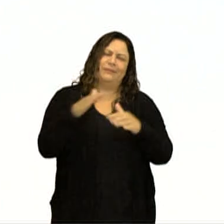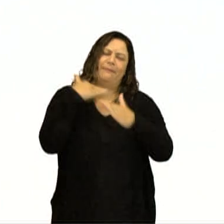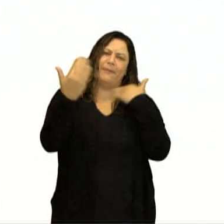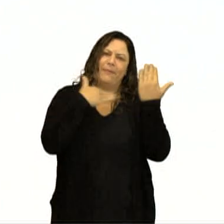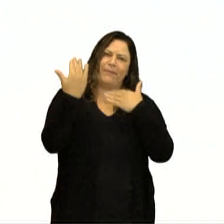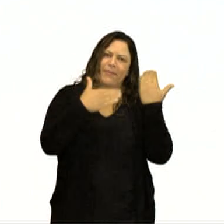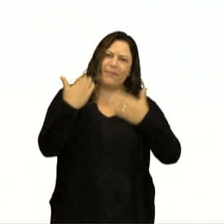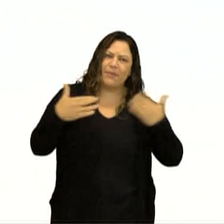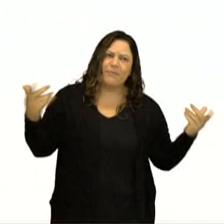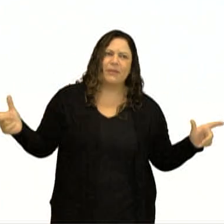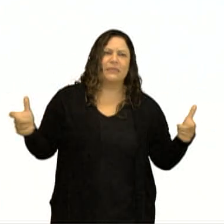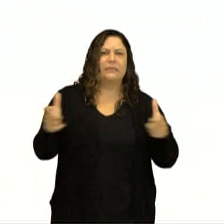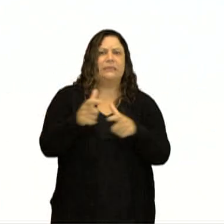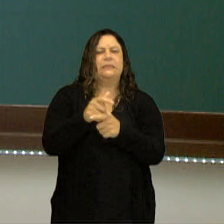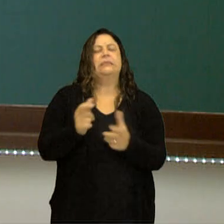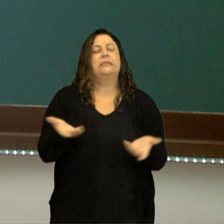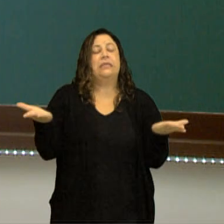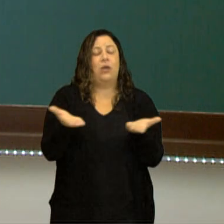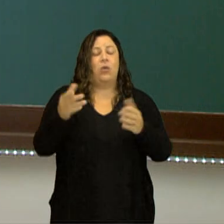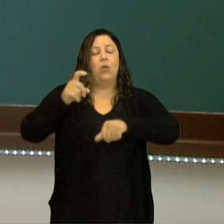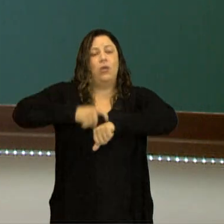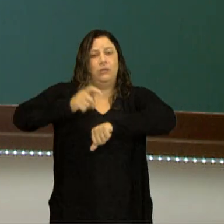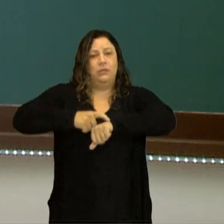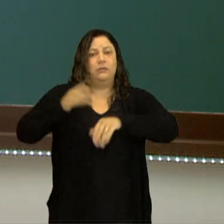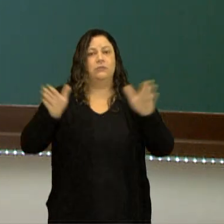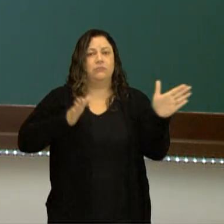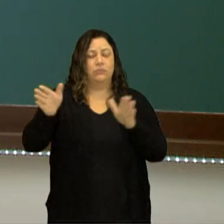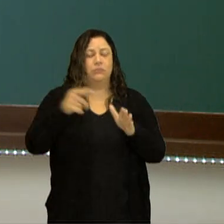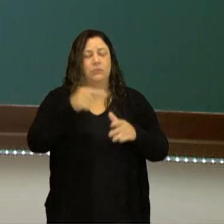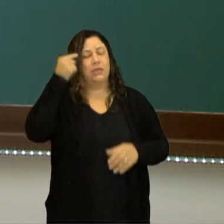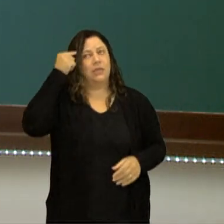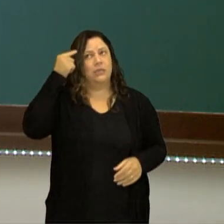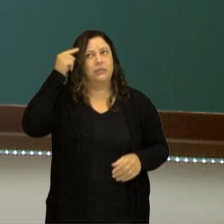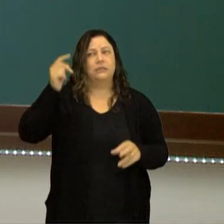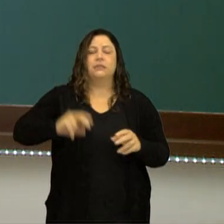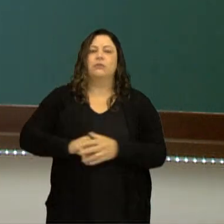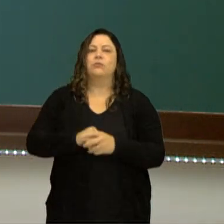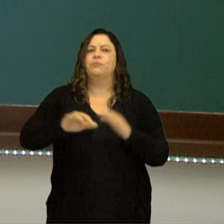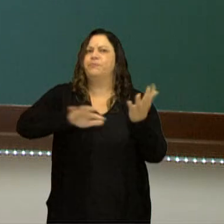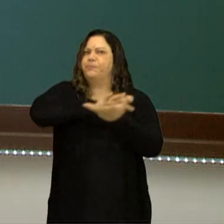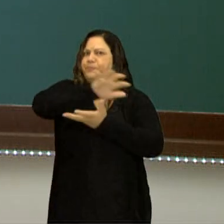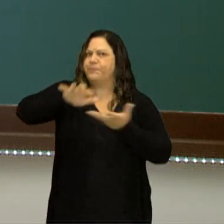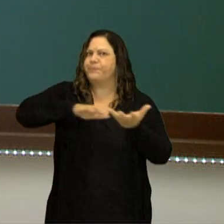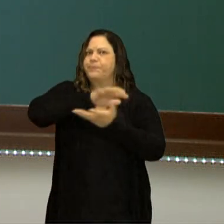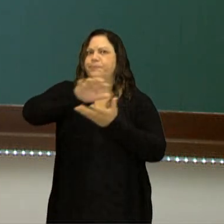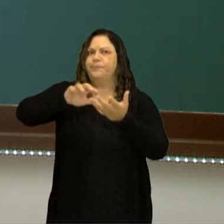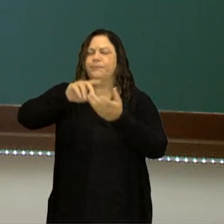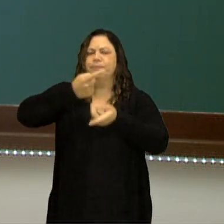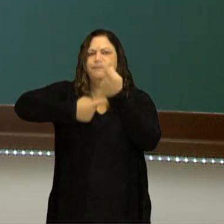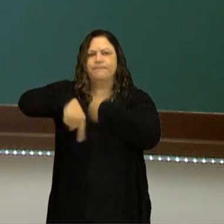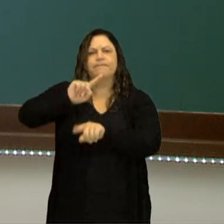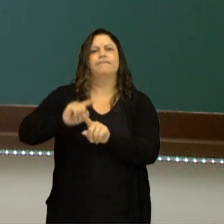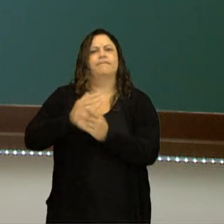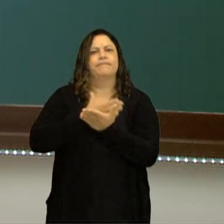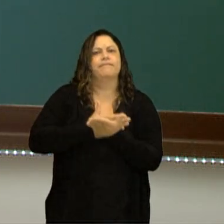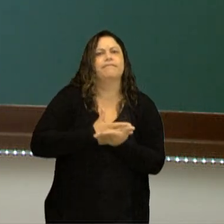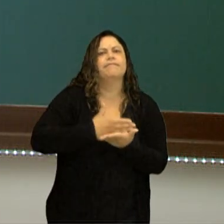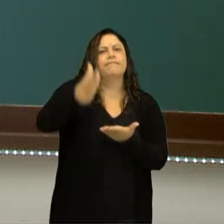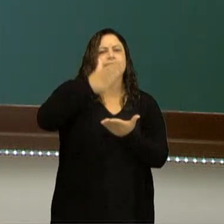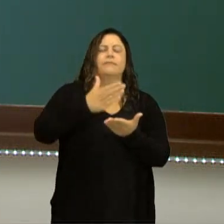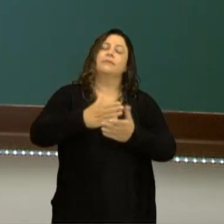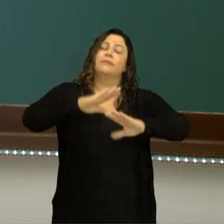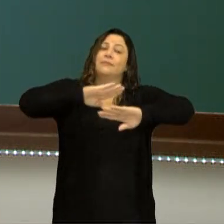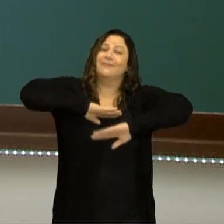russas. E é nesse momento que a gente tem que pensar, a revolução estava prestes a acontecer. A